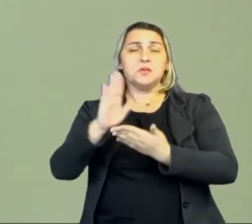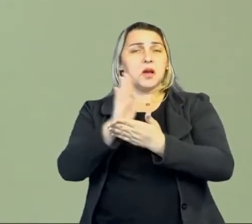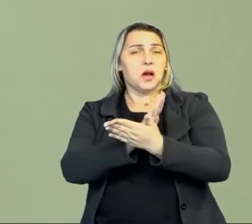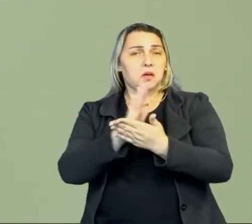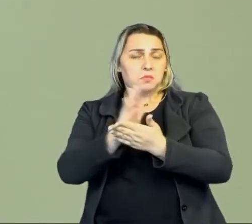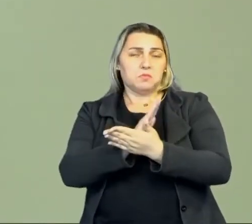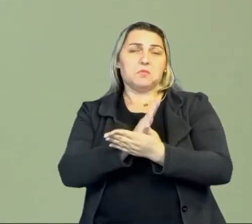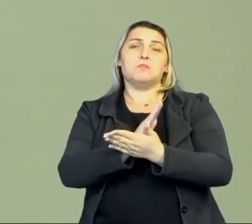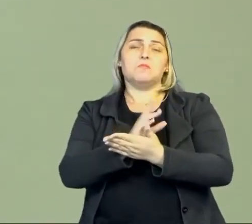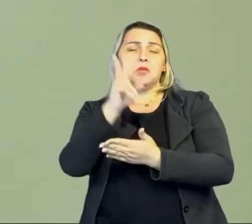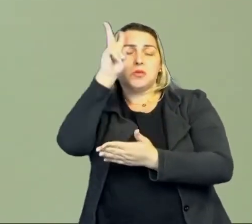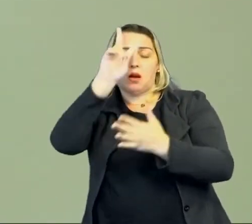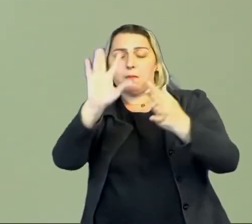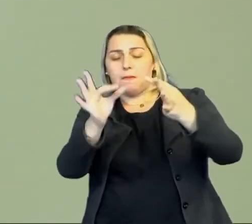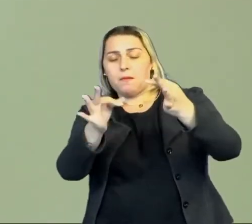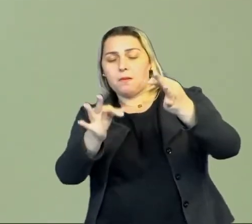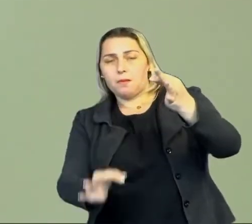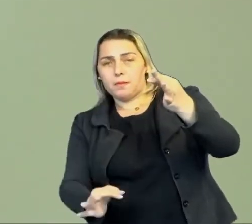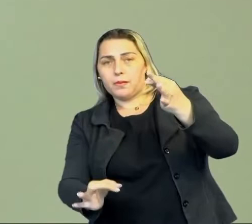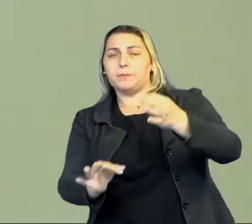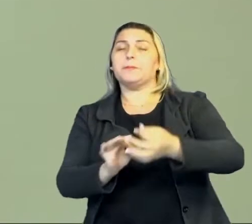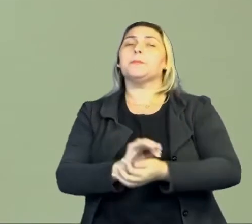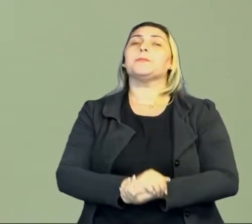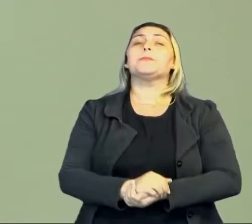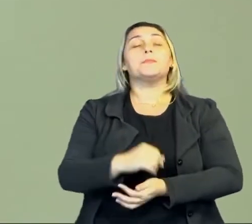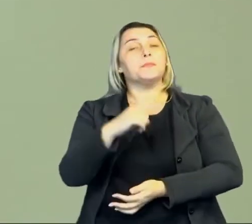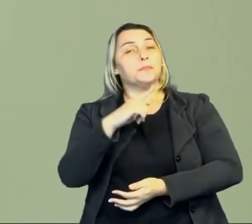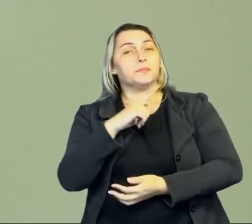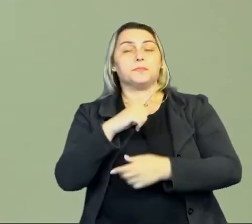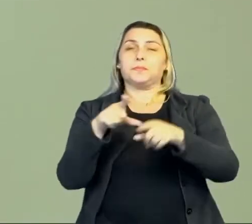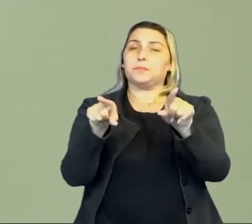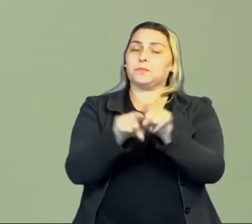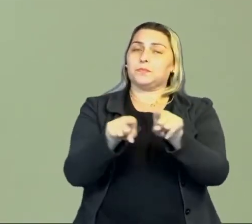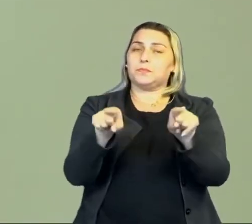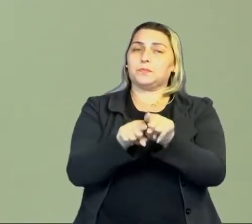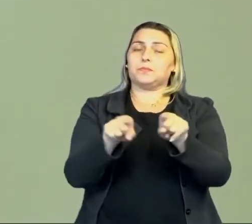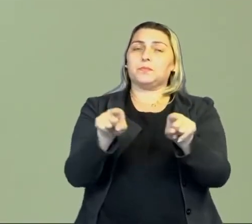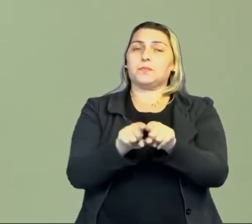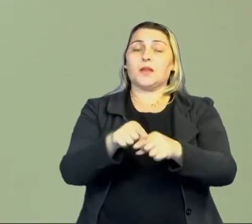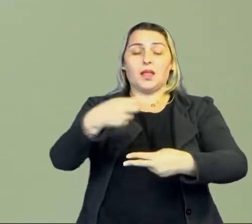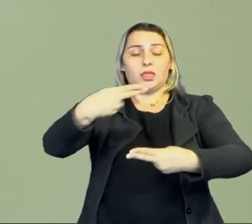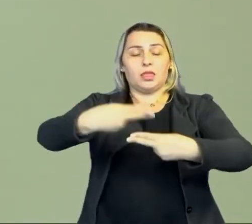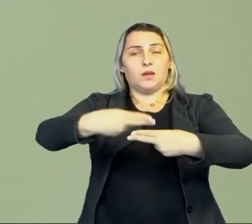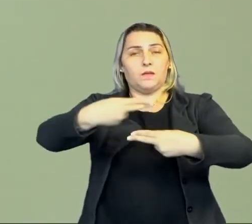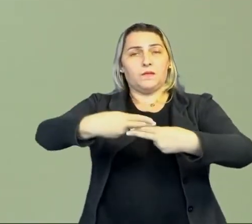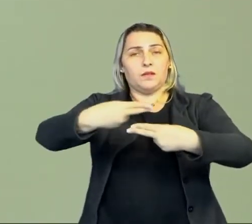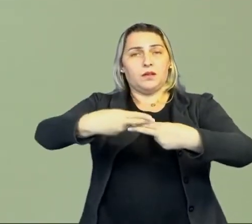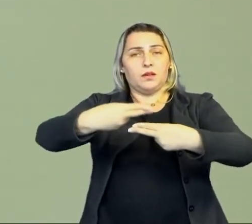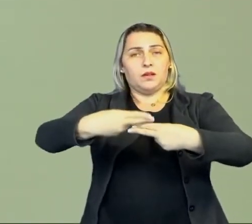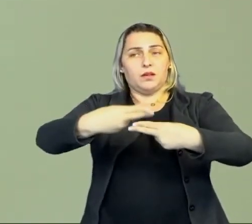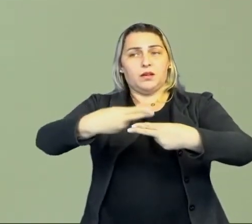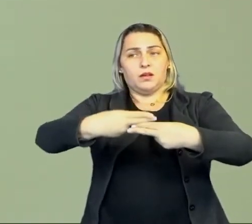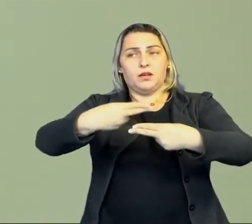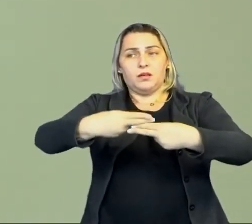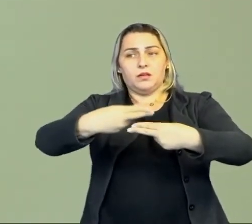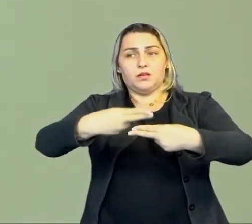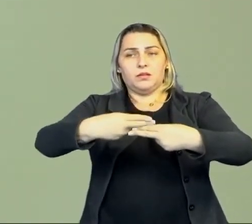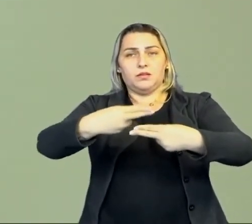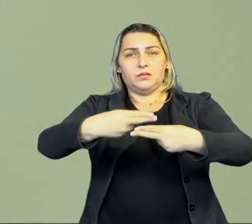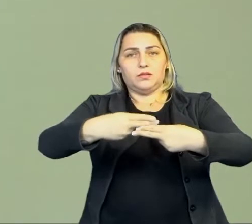tá? Uma história longa, romance. Temos também a novela, né, pessoal? Aí mais